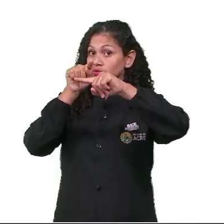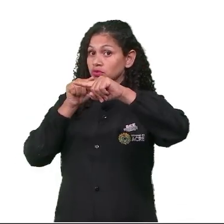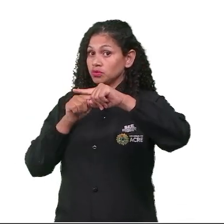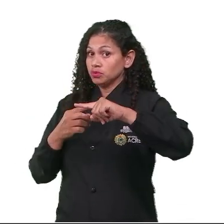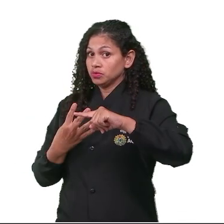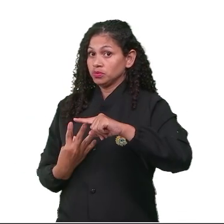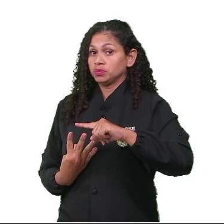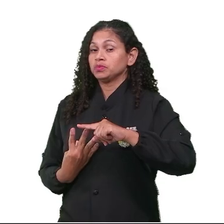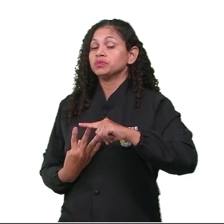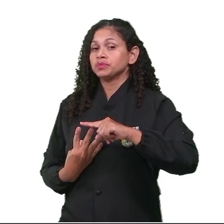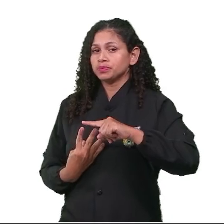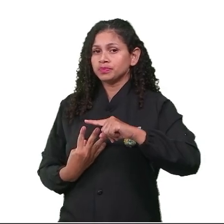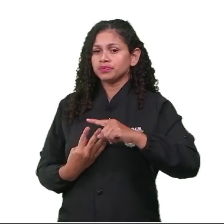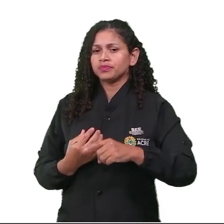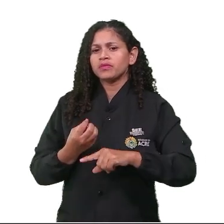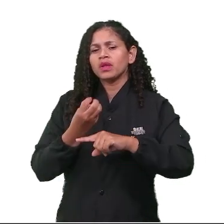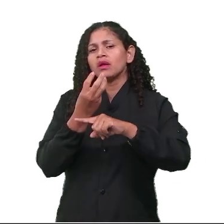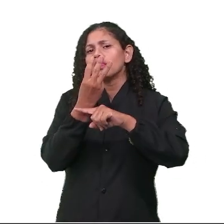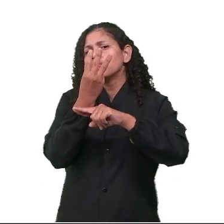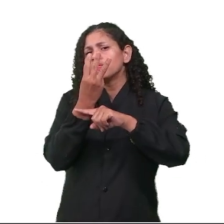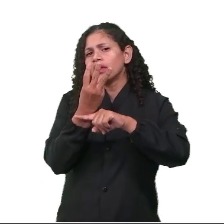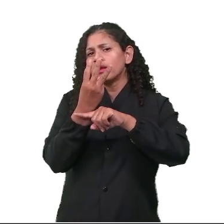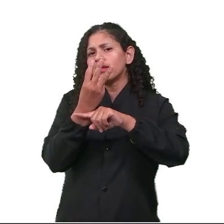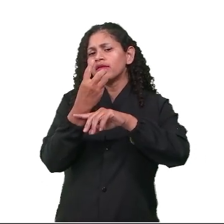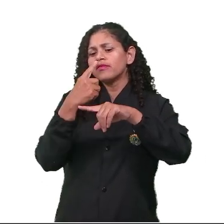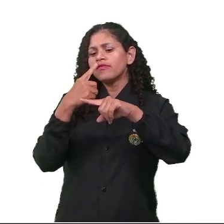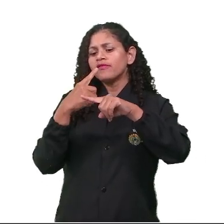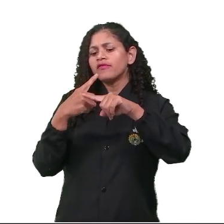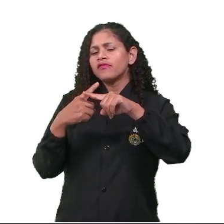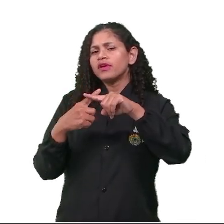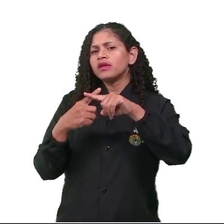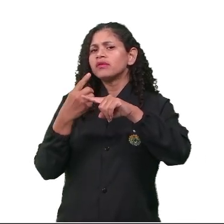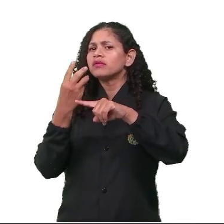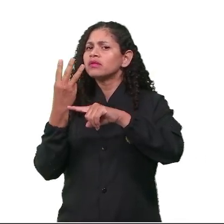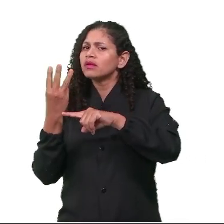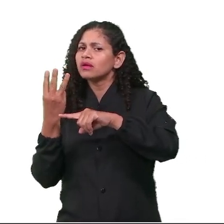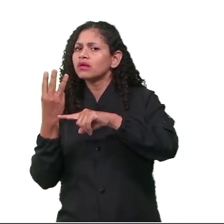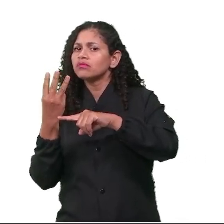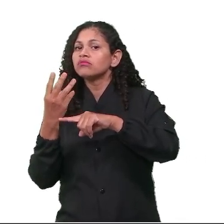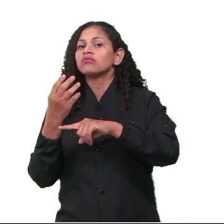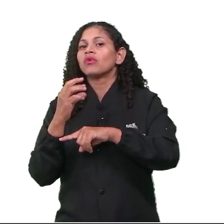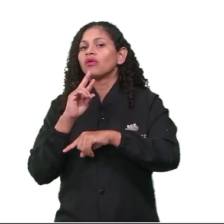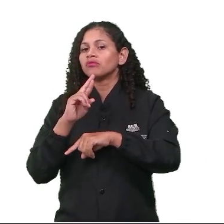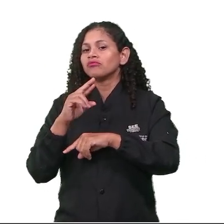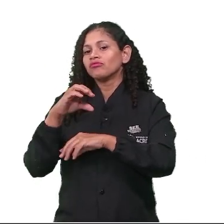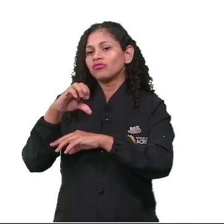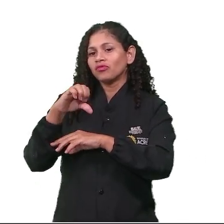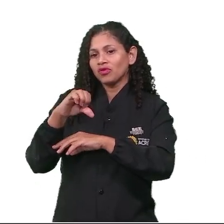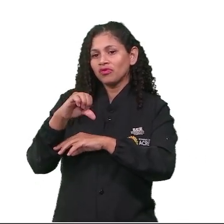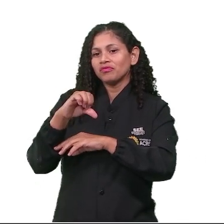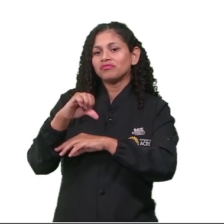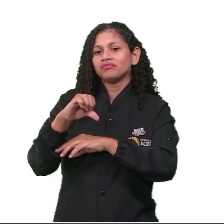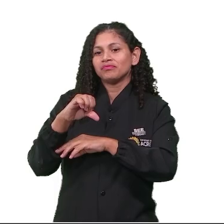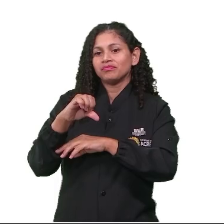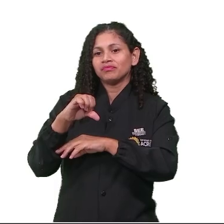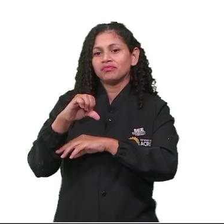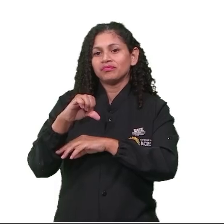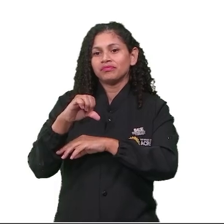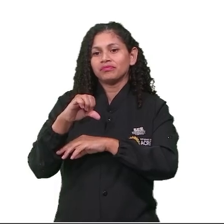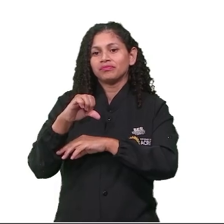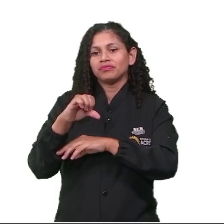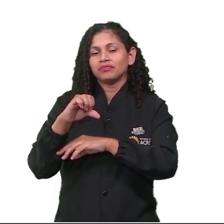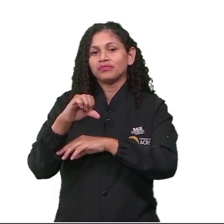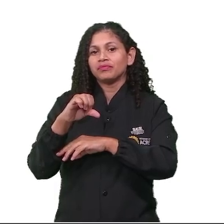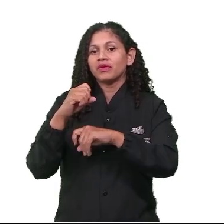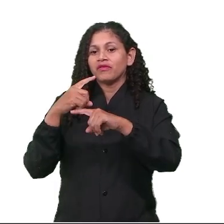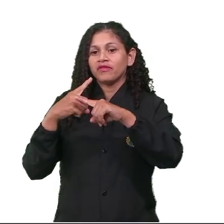Quanto que é 3 ao quadrado? 3 ao quadrado é 3 vezes 3, 9. Então, eu vou pegar 9,